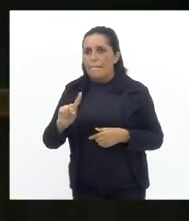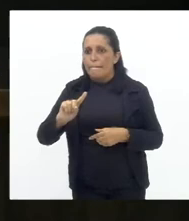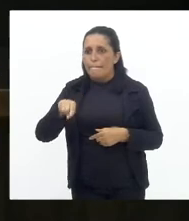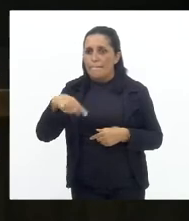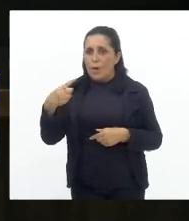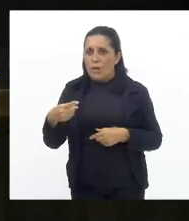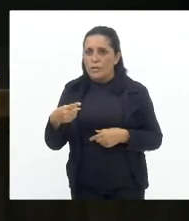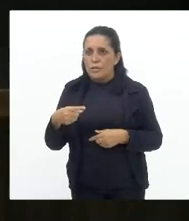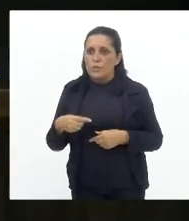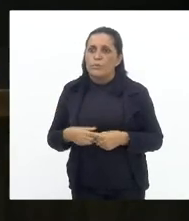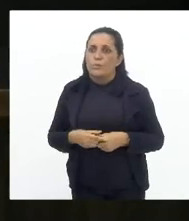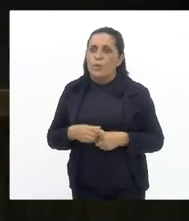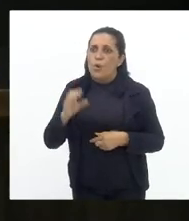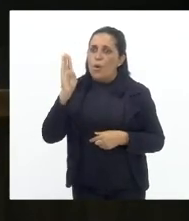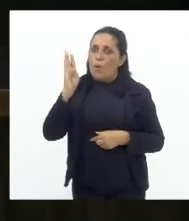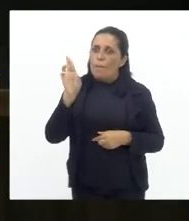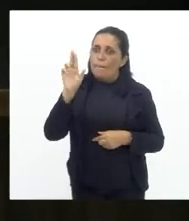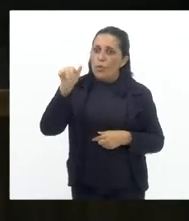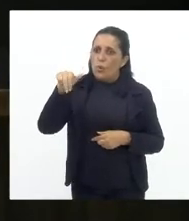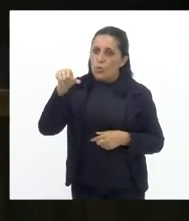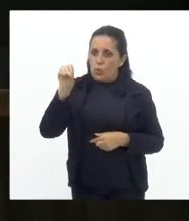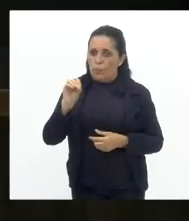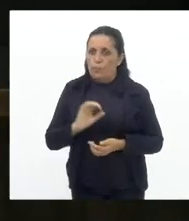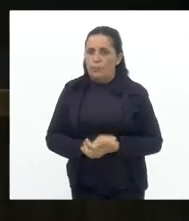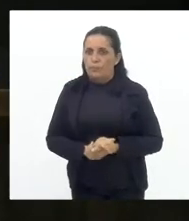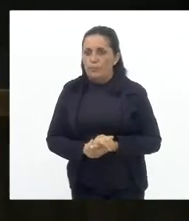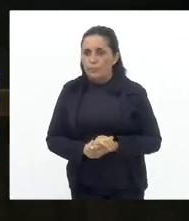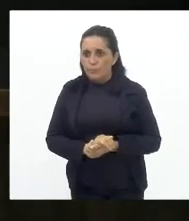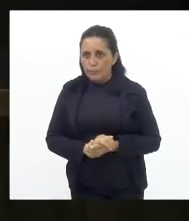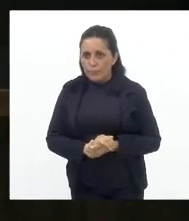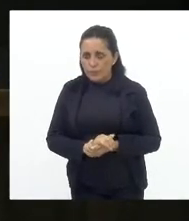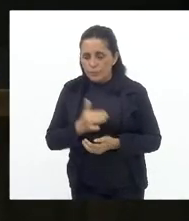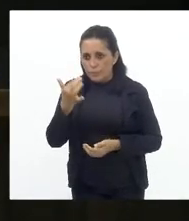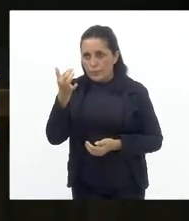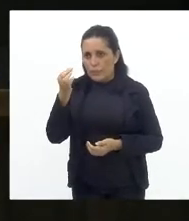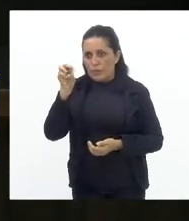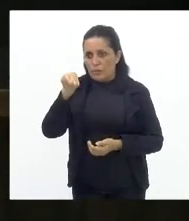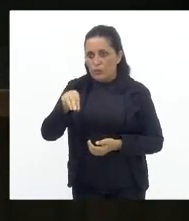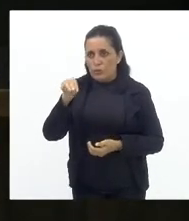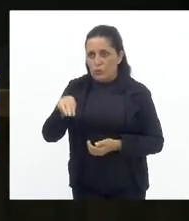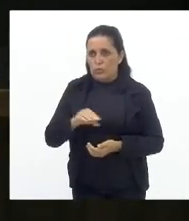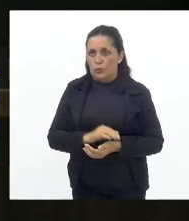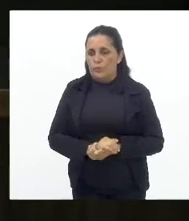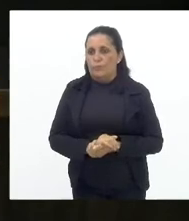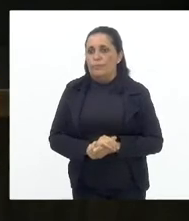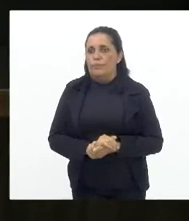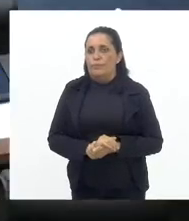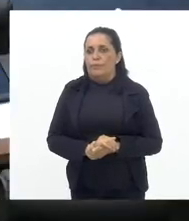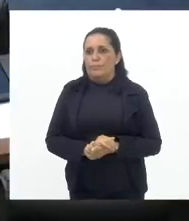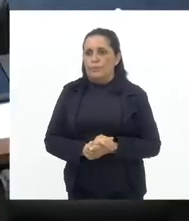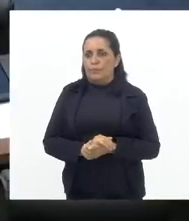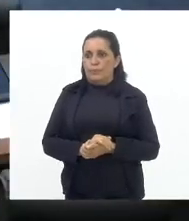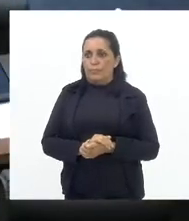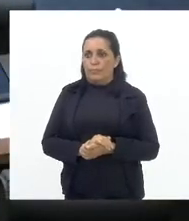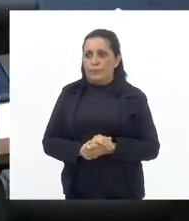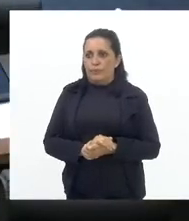orador inscrito é o Nobre Deputado Bruno da Lari se dispõe de dez minutos no tempo regimental